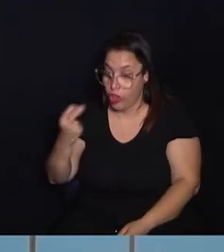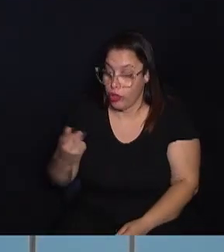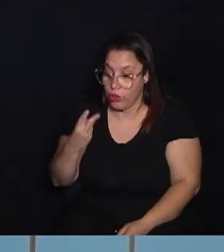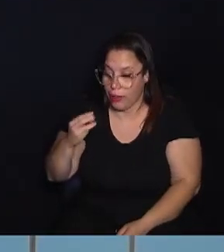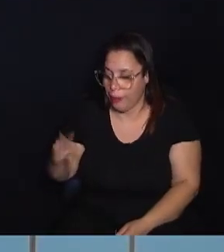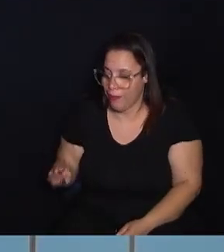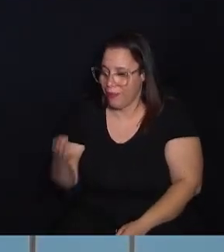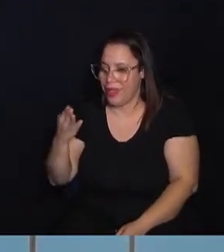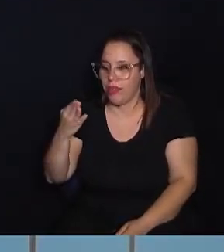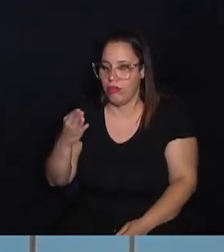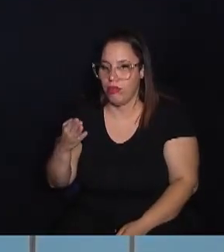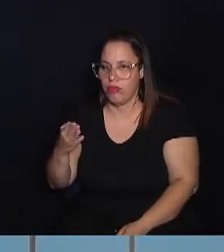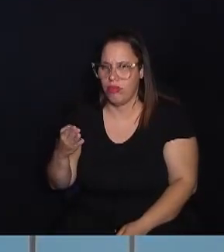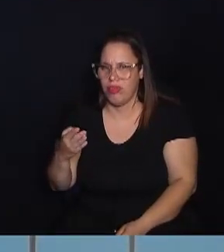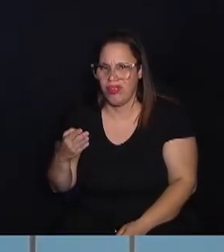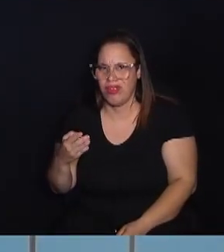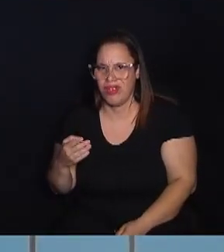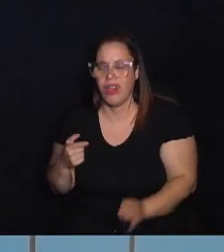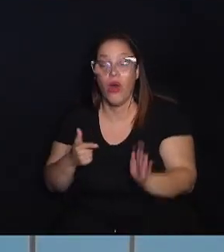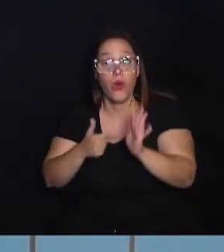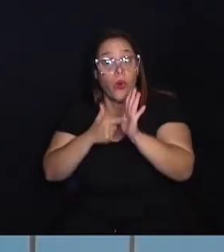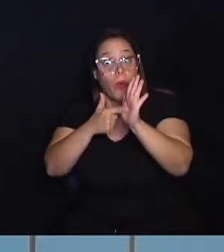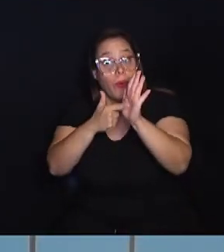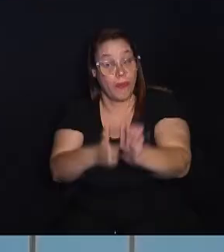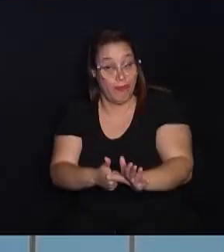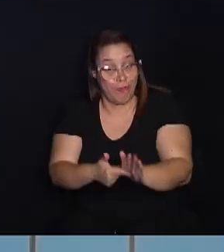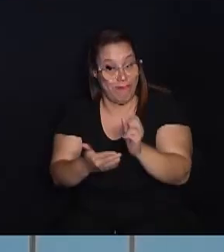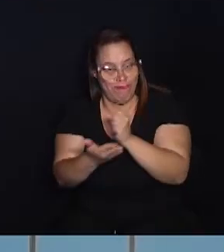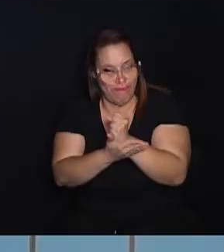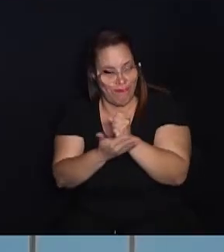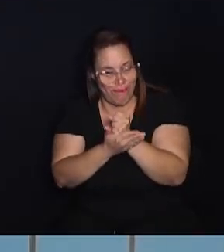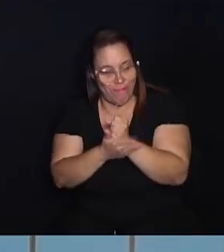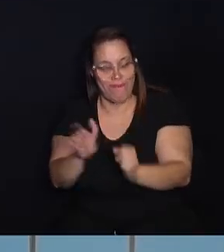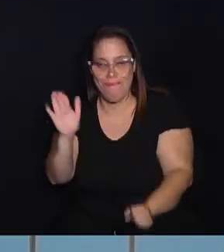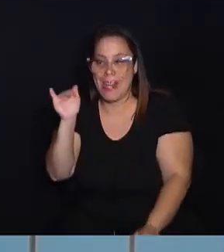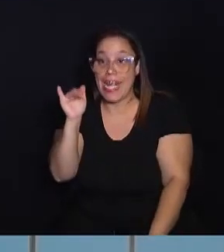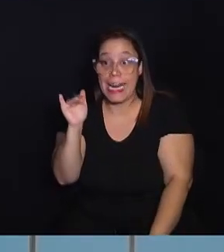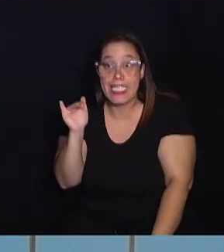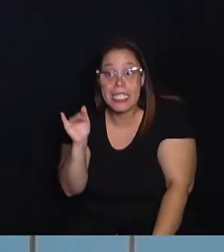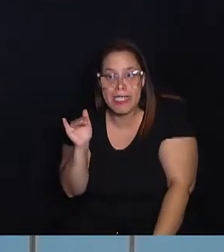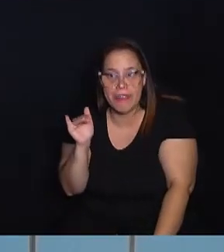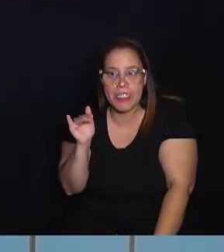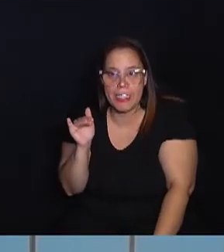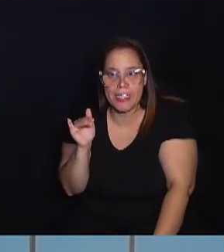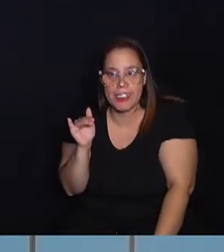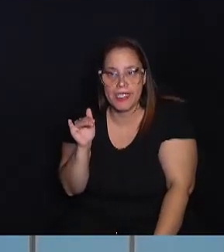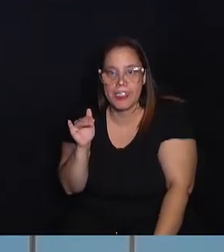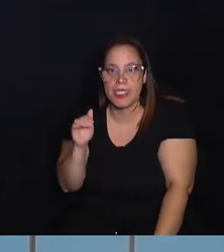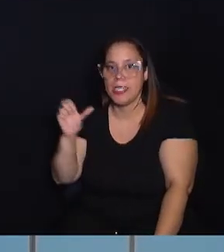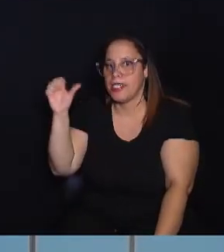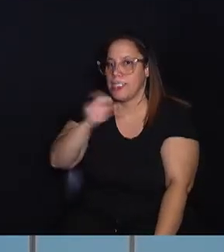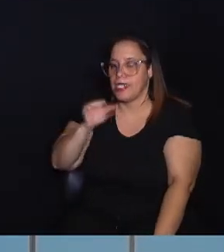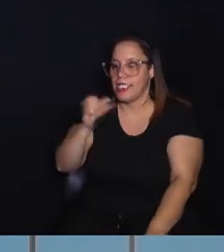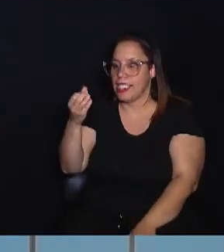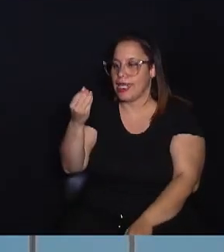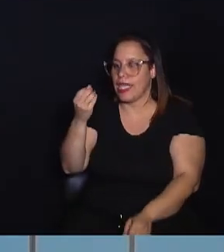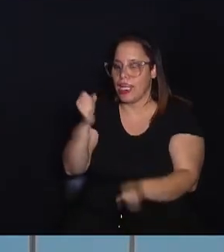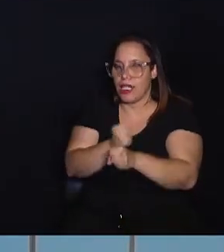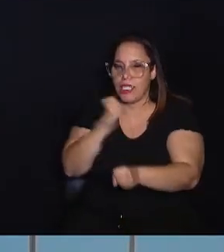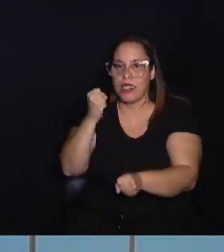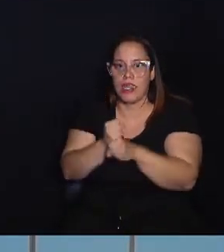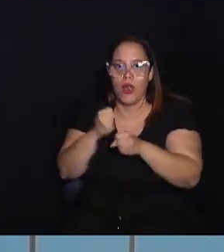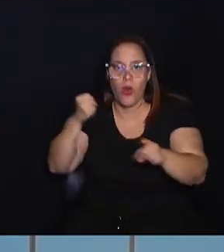arrecadação de tributo. Nós mostramos, baseado em evidência científica, que os malefícios em 10 anos vão